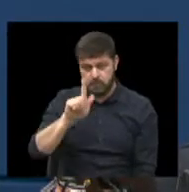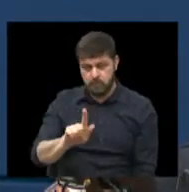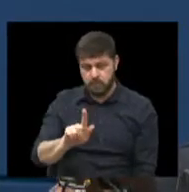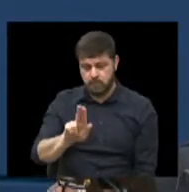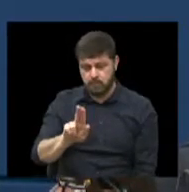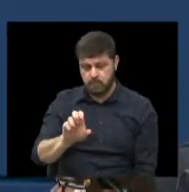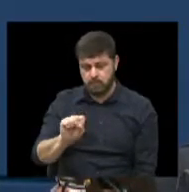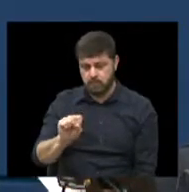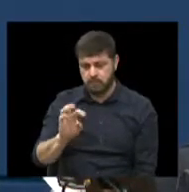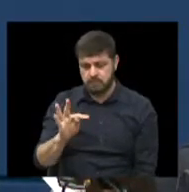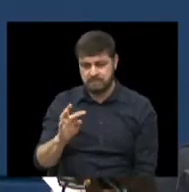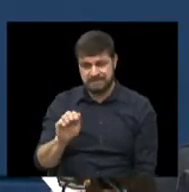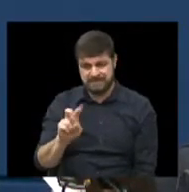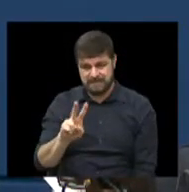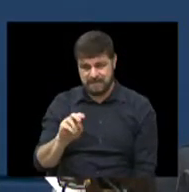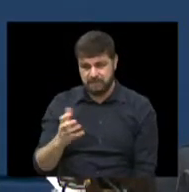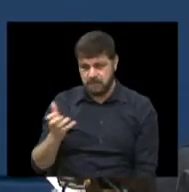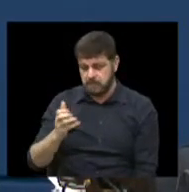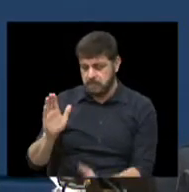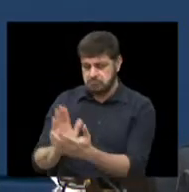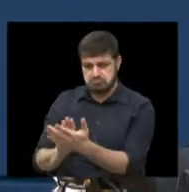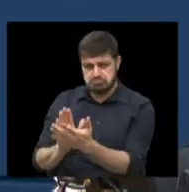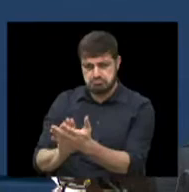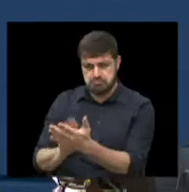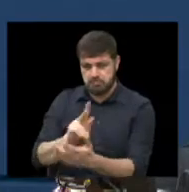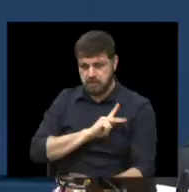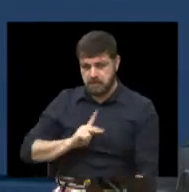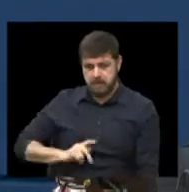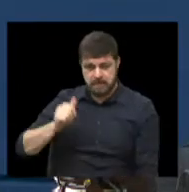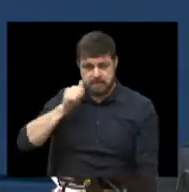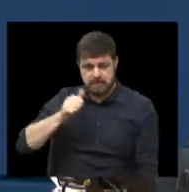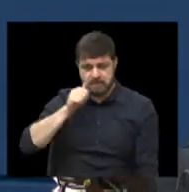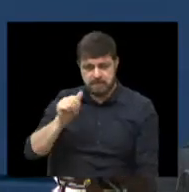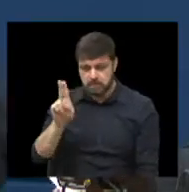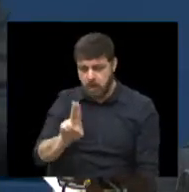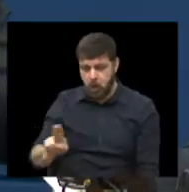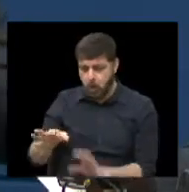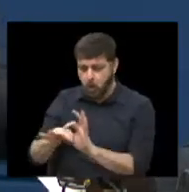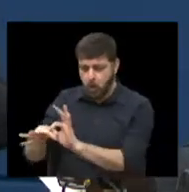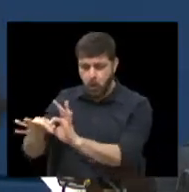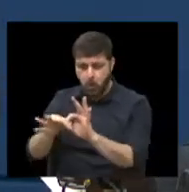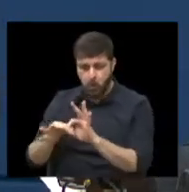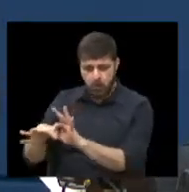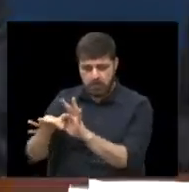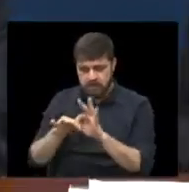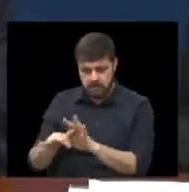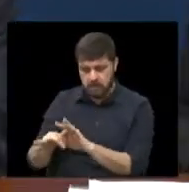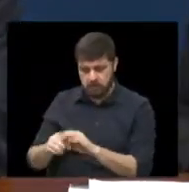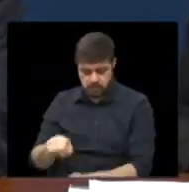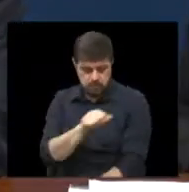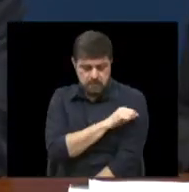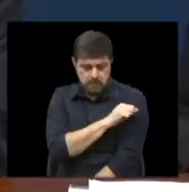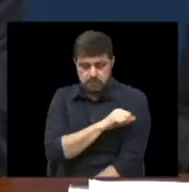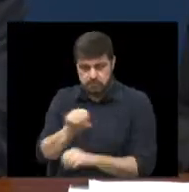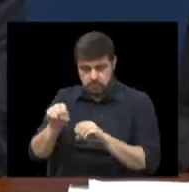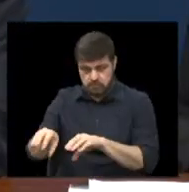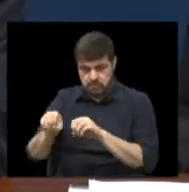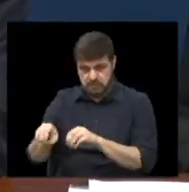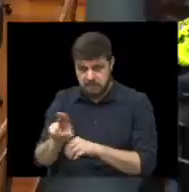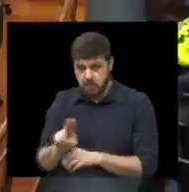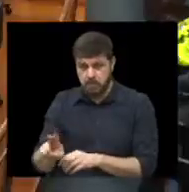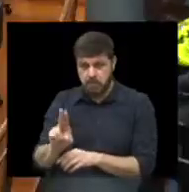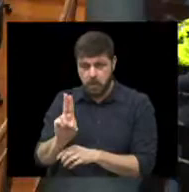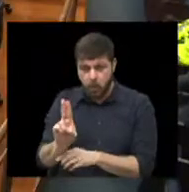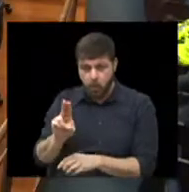de aplauso a Mariana Dias, nova presidente eleita da União Nacional dos Estudantes, a UNE. Requerimento